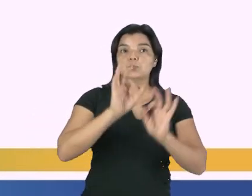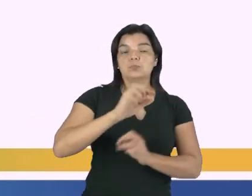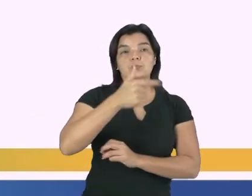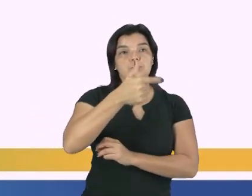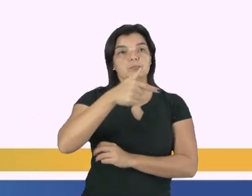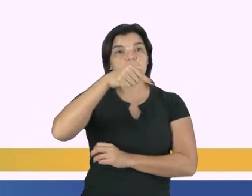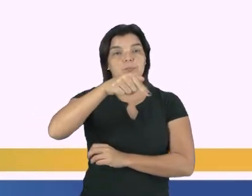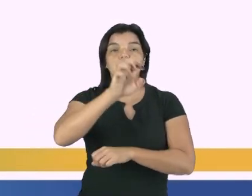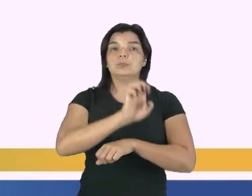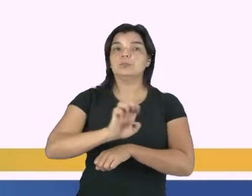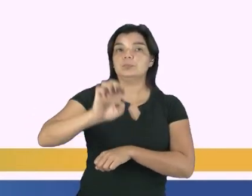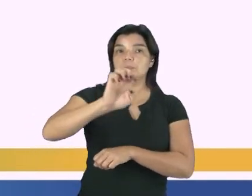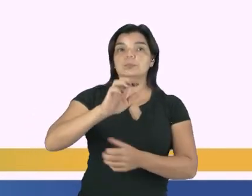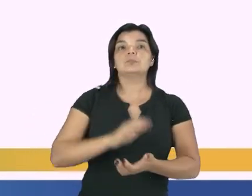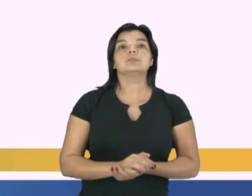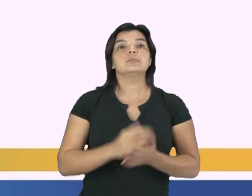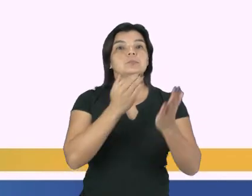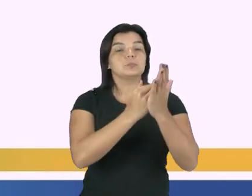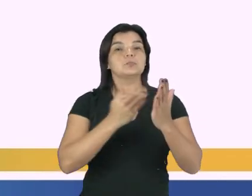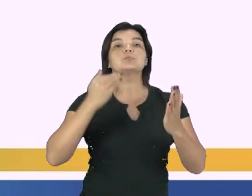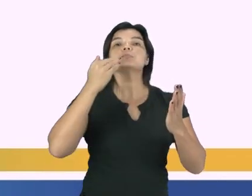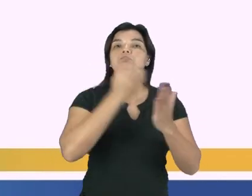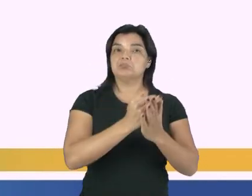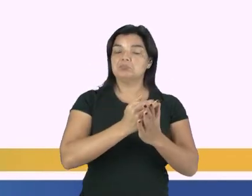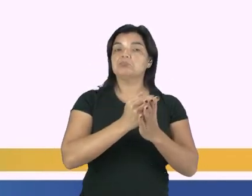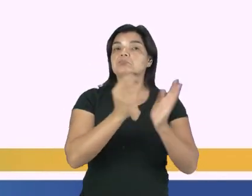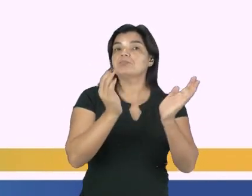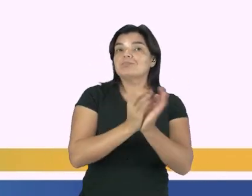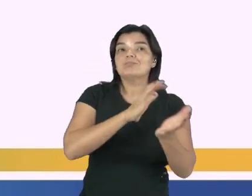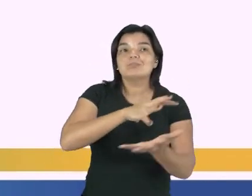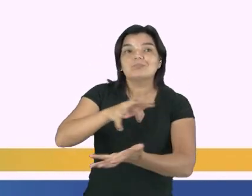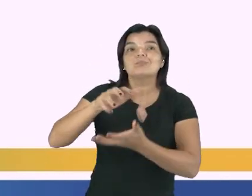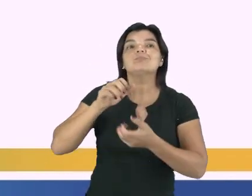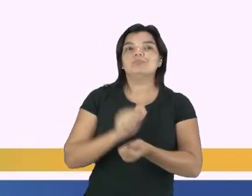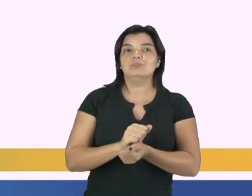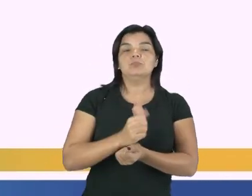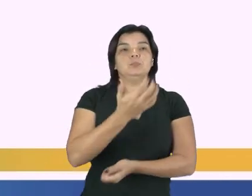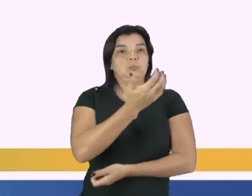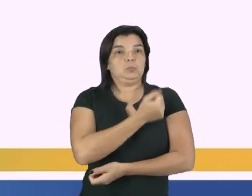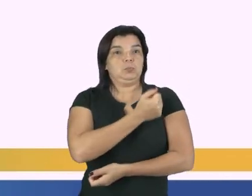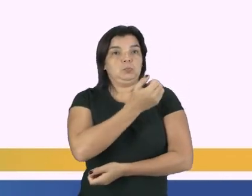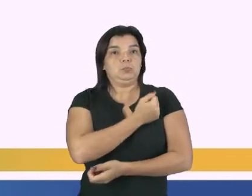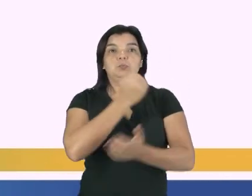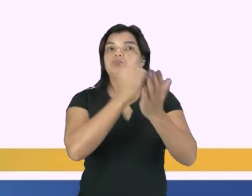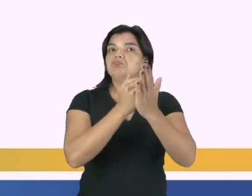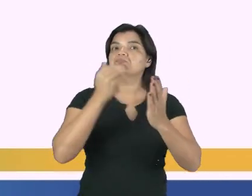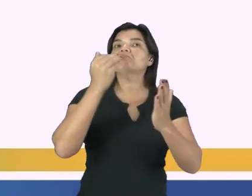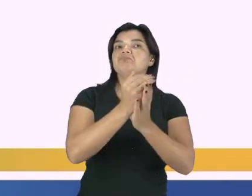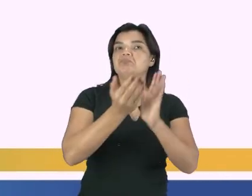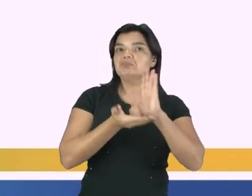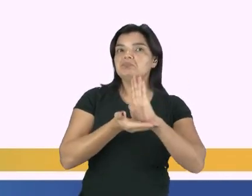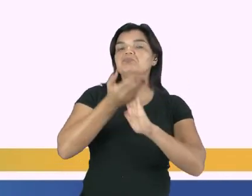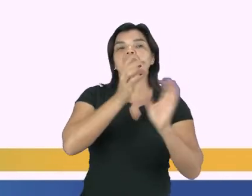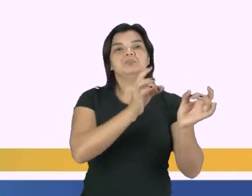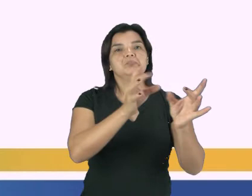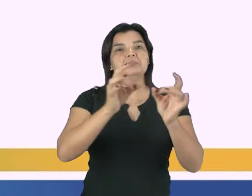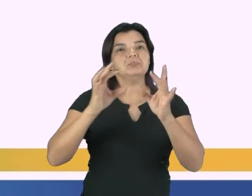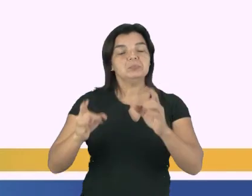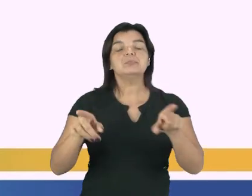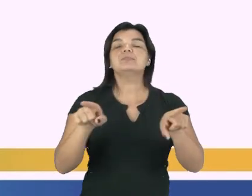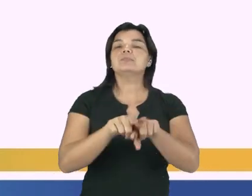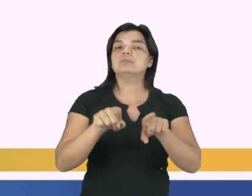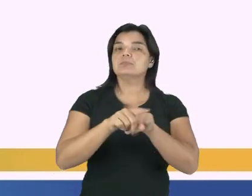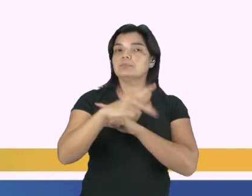por 27 países europeus. Trata-se do maior bloco do mundo em número de membros e volume